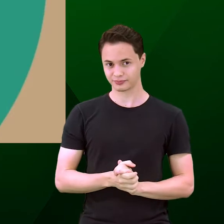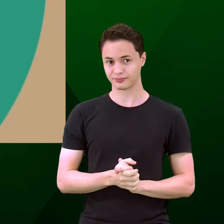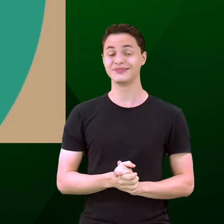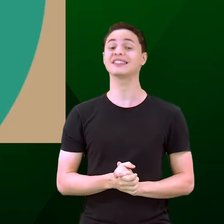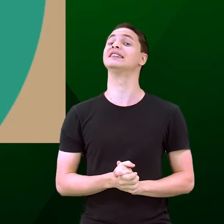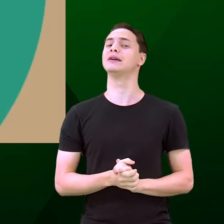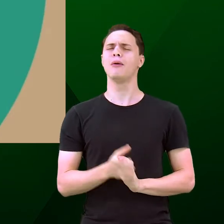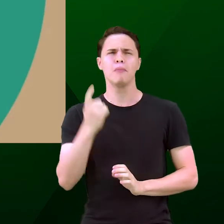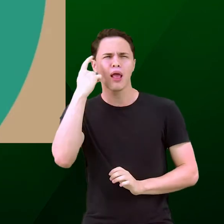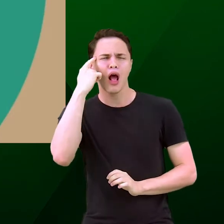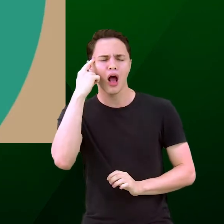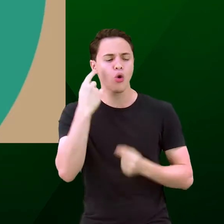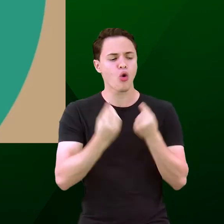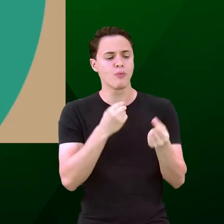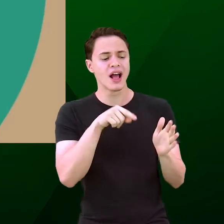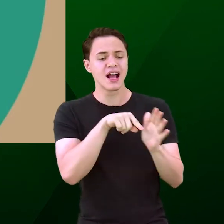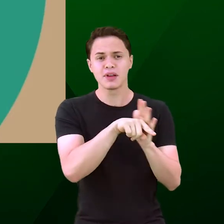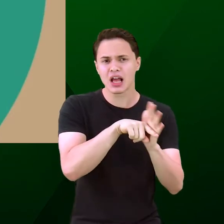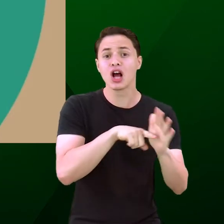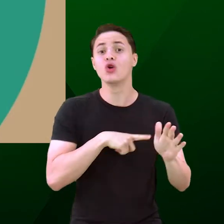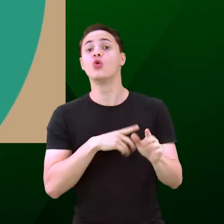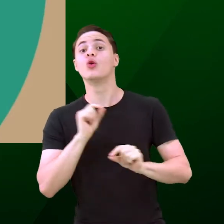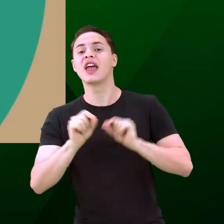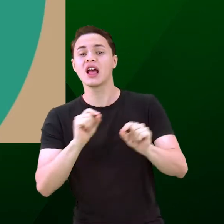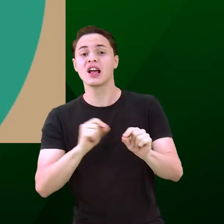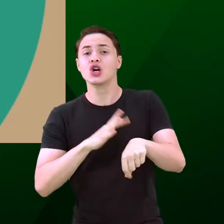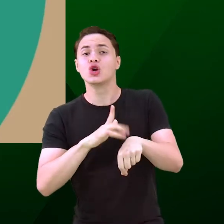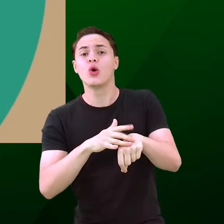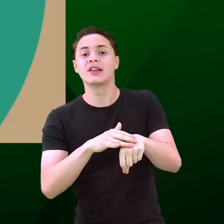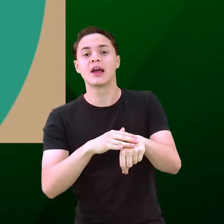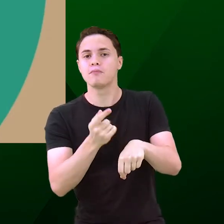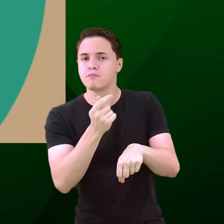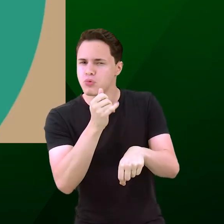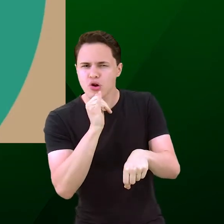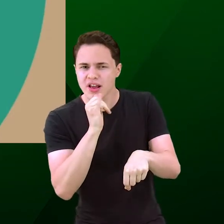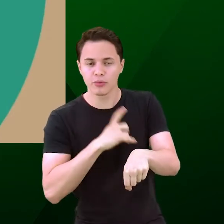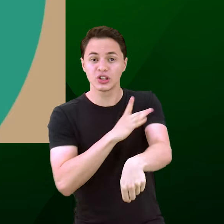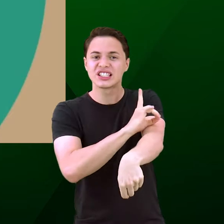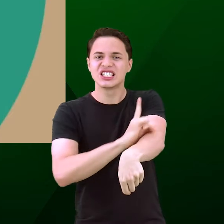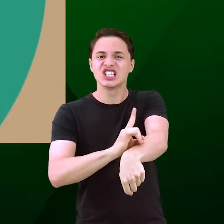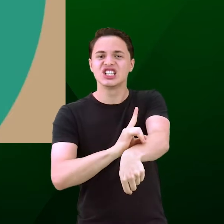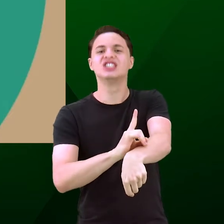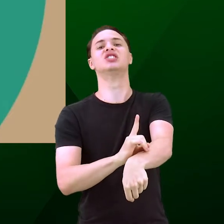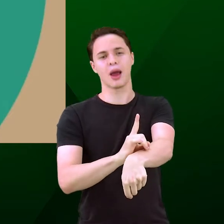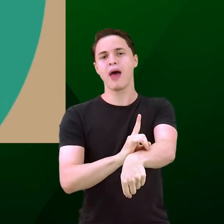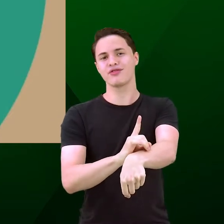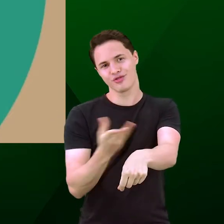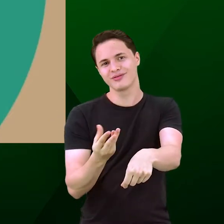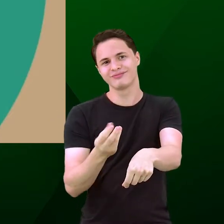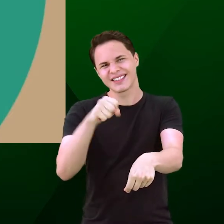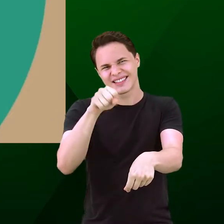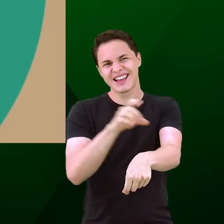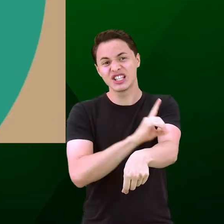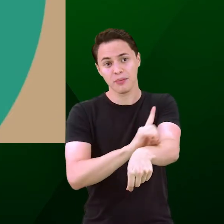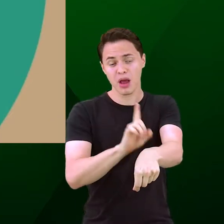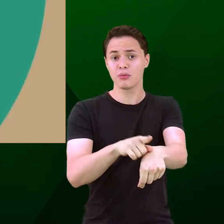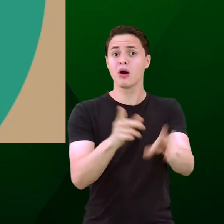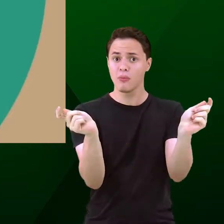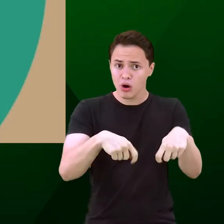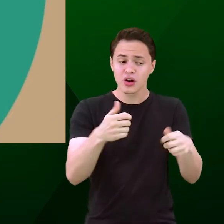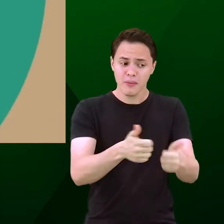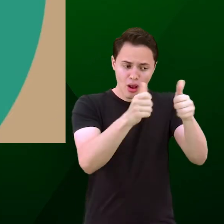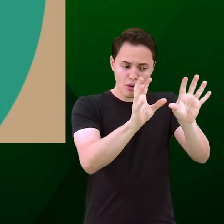de rua, né? Quando teve o boom, digamos assim, das corridas de rua, de grupos de corrida, de assessorias esportivas. Eu tive envolvido nesse